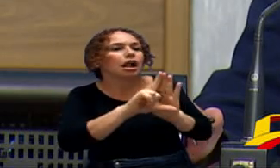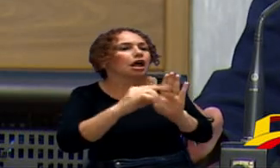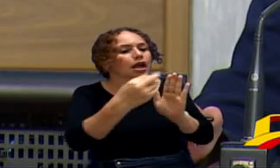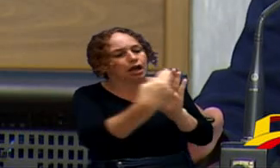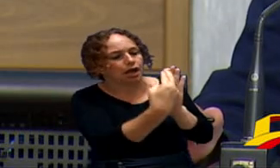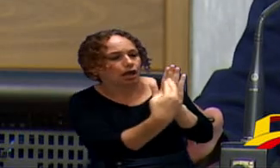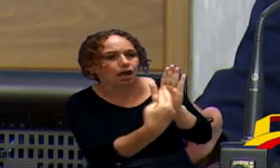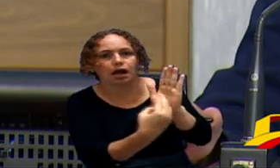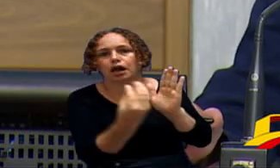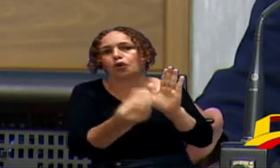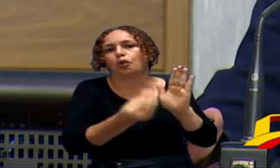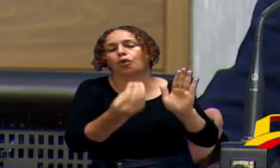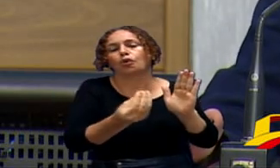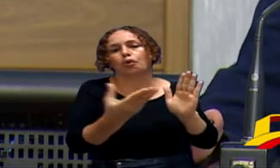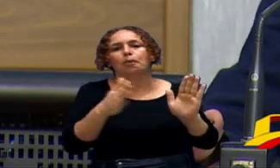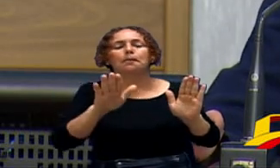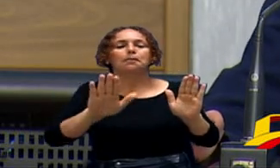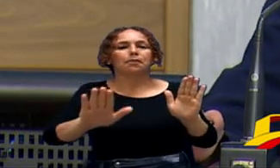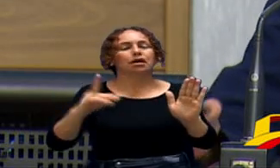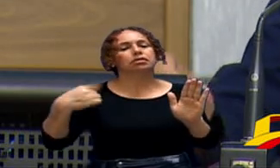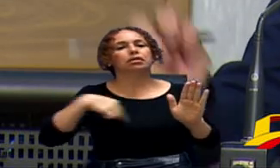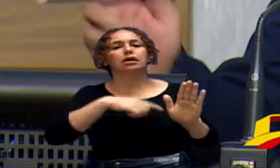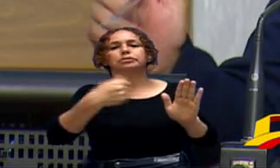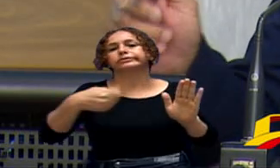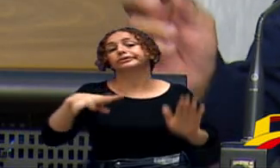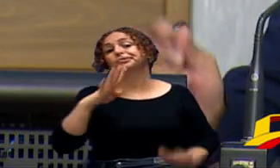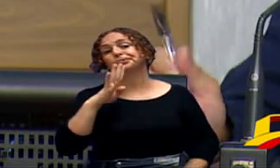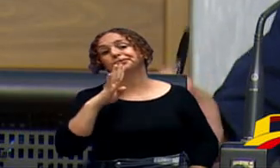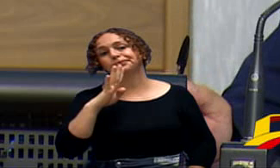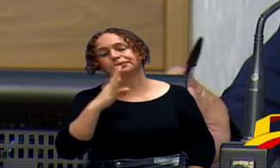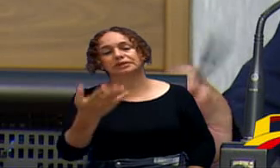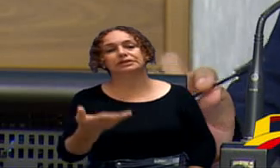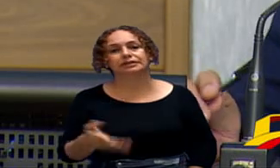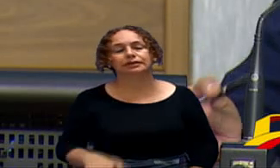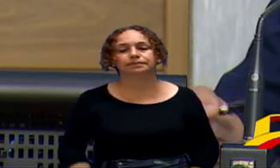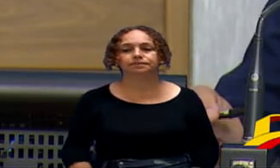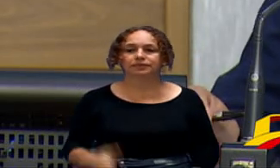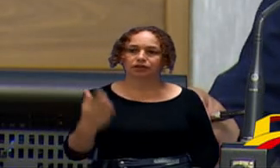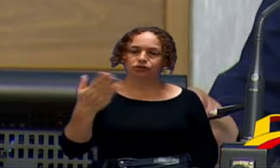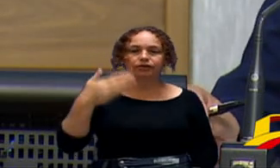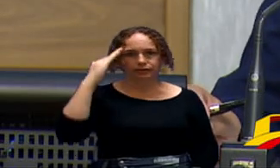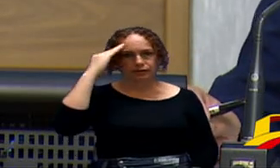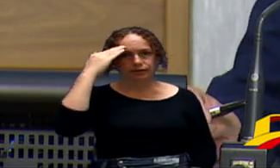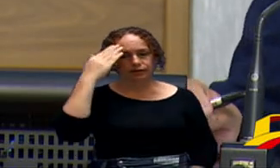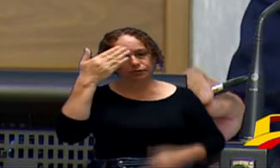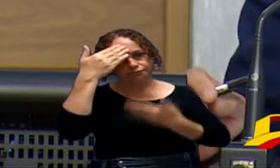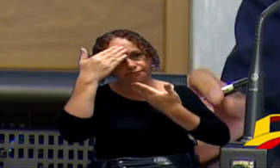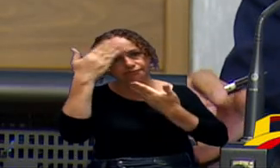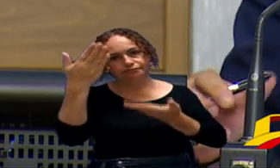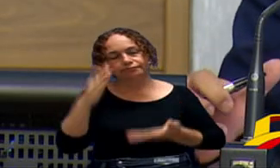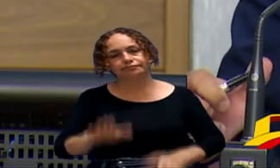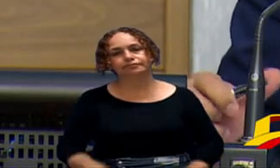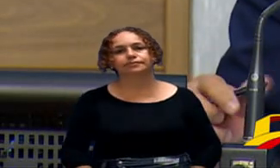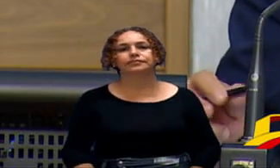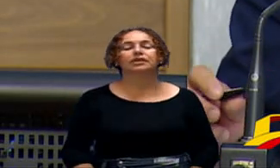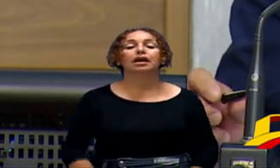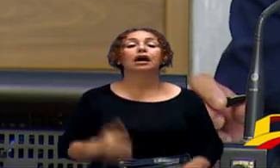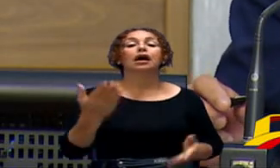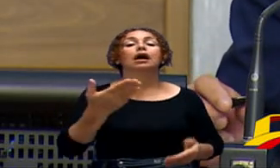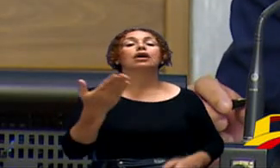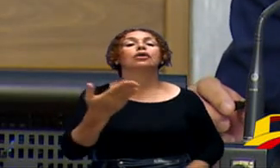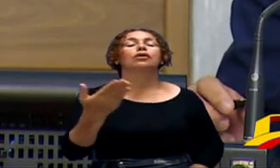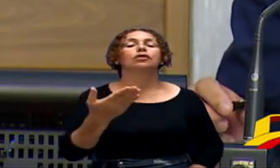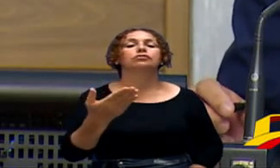gente precisava esclarecer, por isso a gente, né, pediu para ouvir. Já ouvimos também, obrigado, viu, Daniel, e a todos aí. Pessoal, a vereadora Fernanda vai